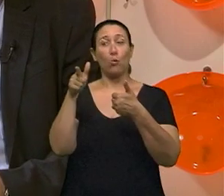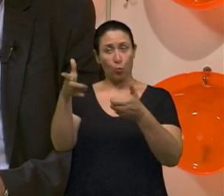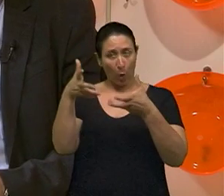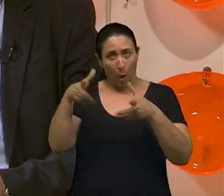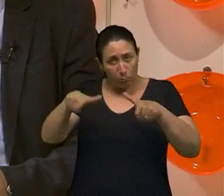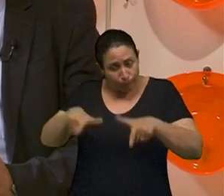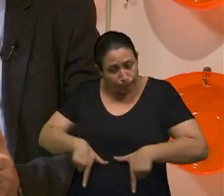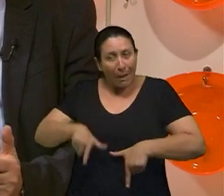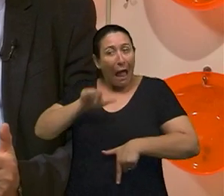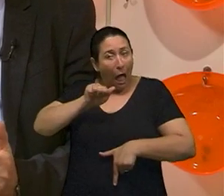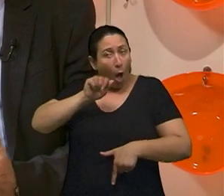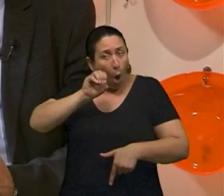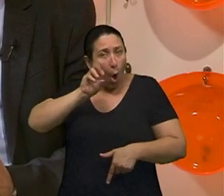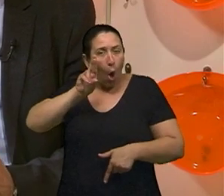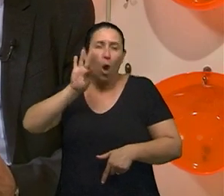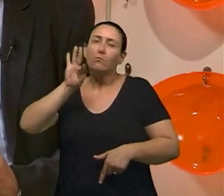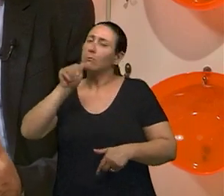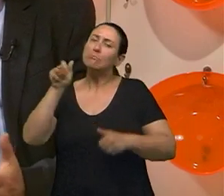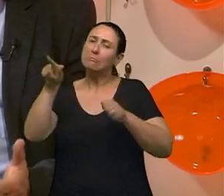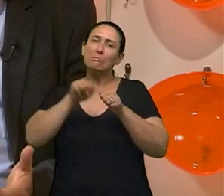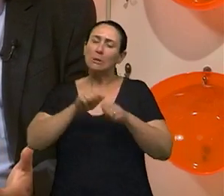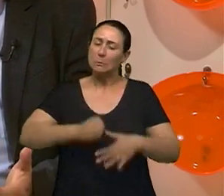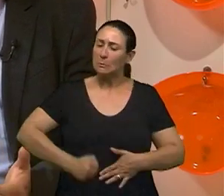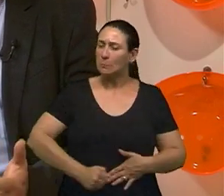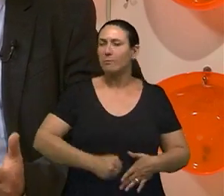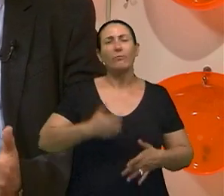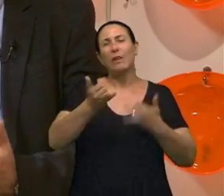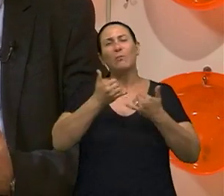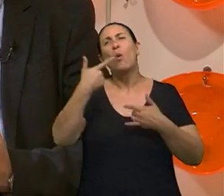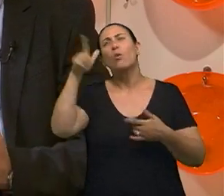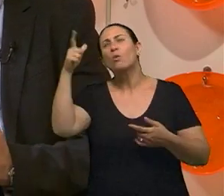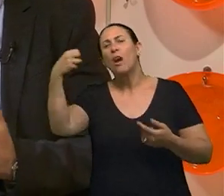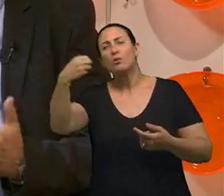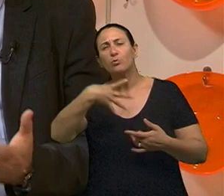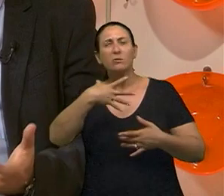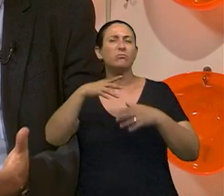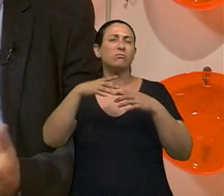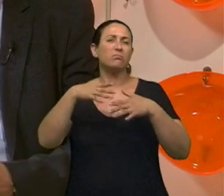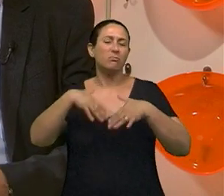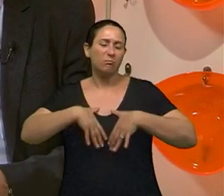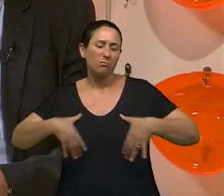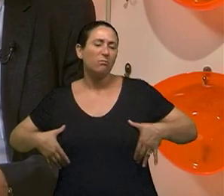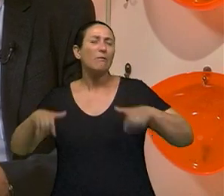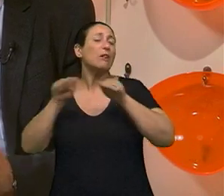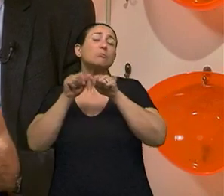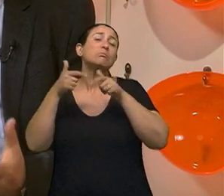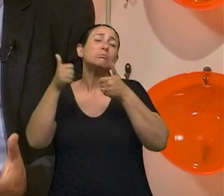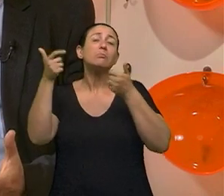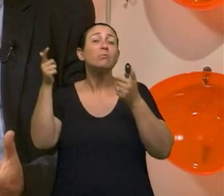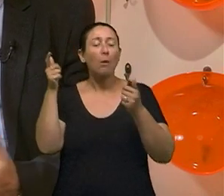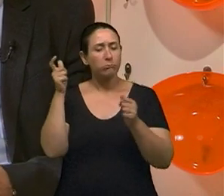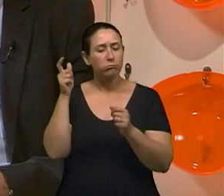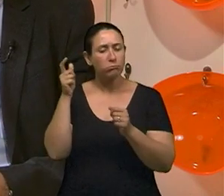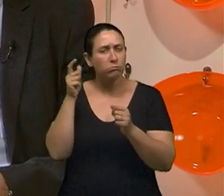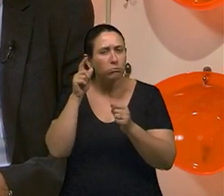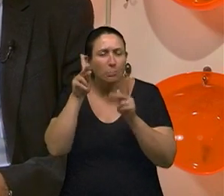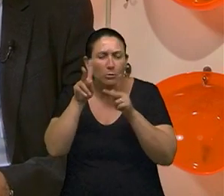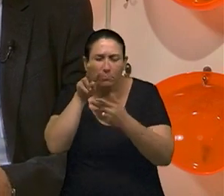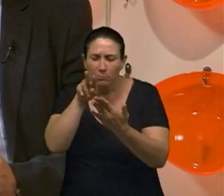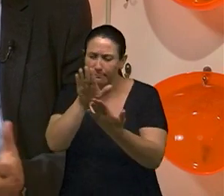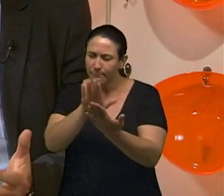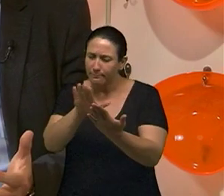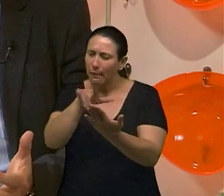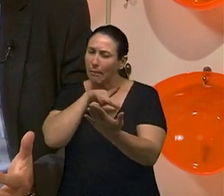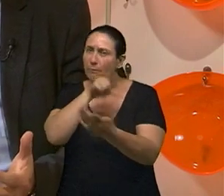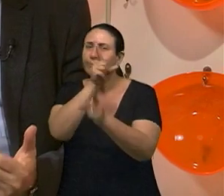completamente a doença eventualmente outros exames como o raio x de tórax uma uma tomografia que o paciente foi fazer por outra causa também pode acusar o